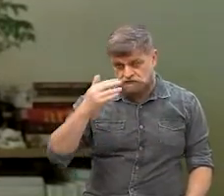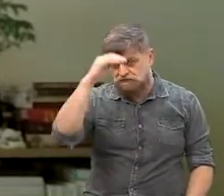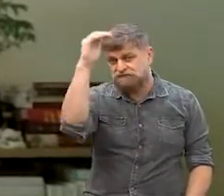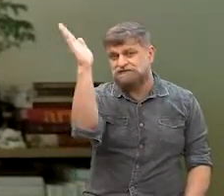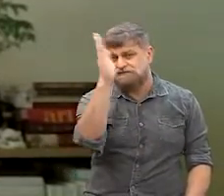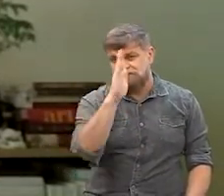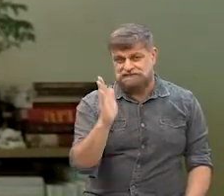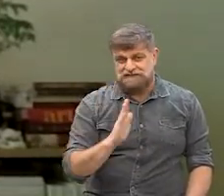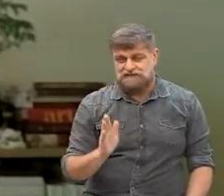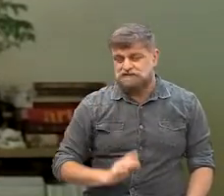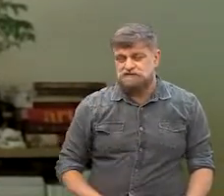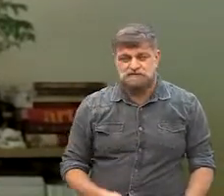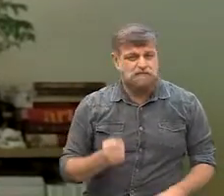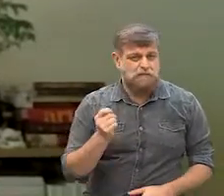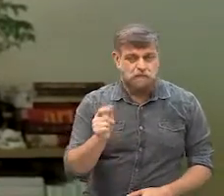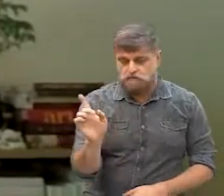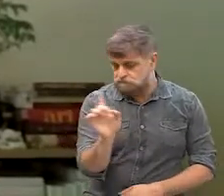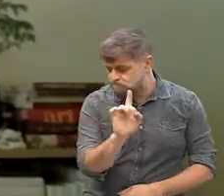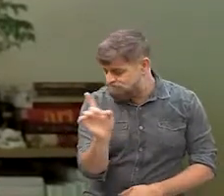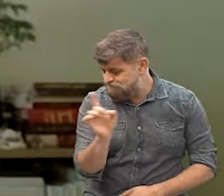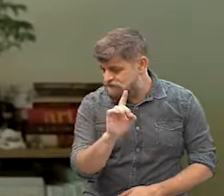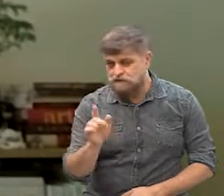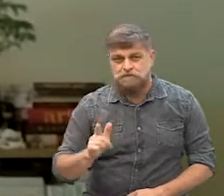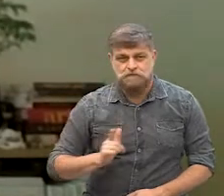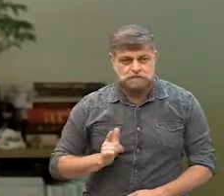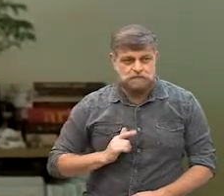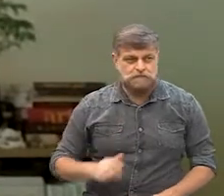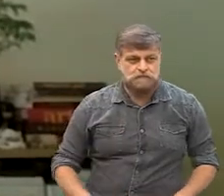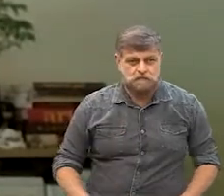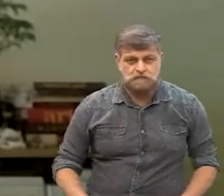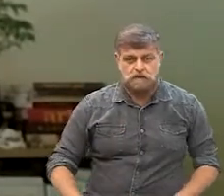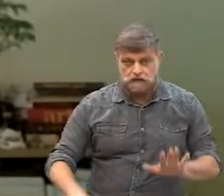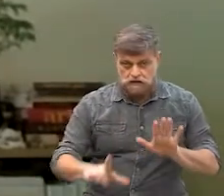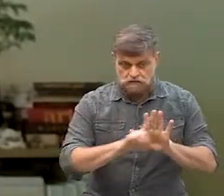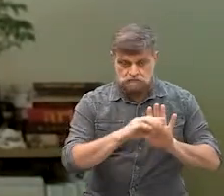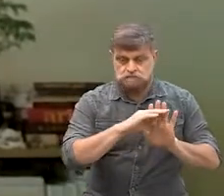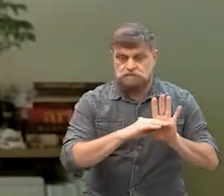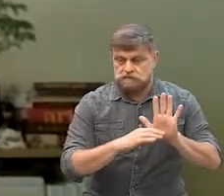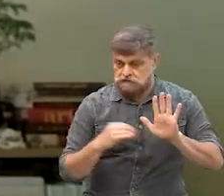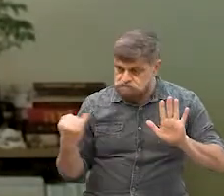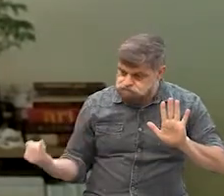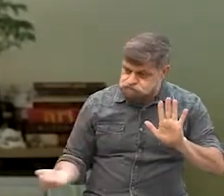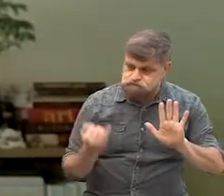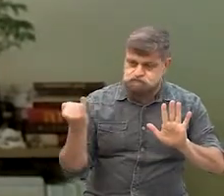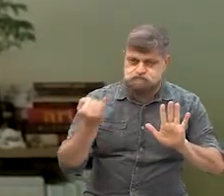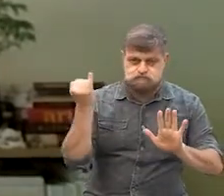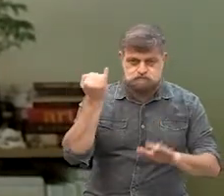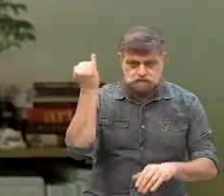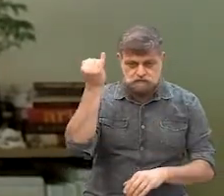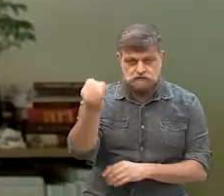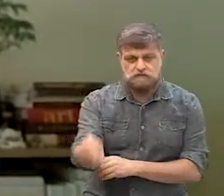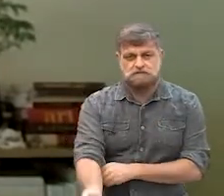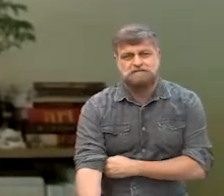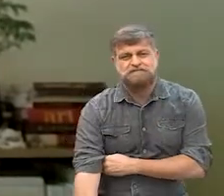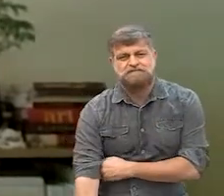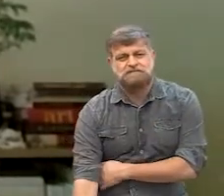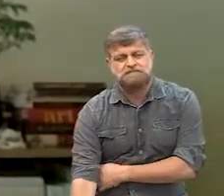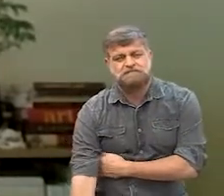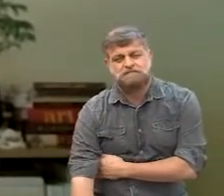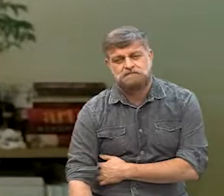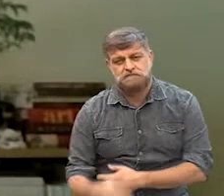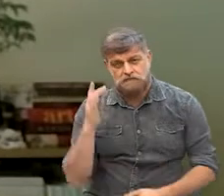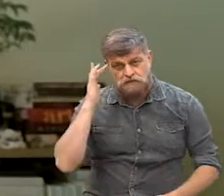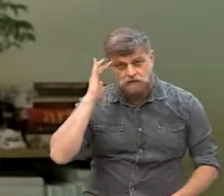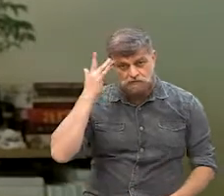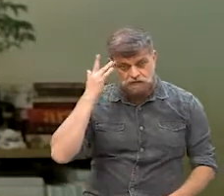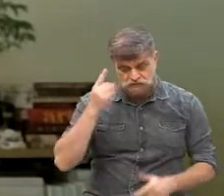Brasil, não é algo a dizer que é irrelevante, não é extremamente relevante também. E eu acho que